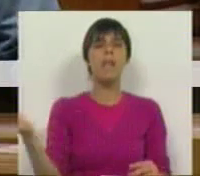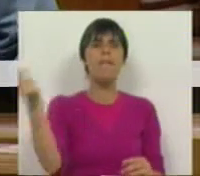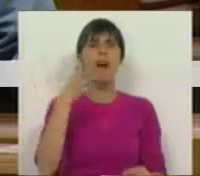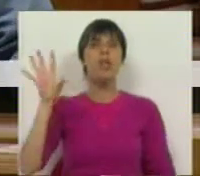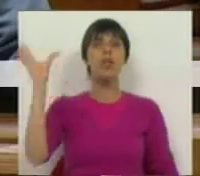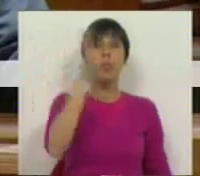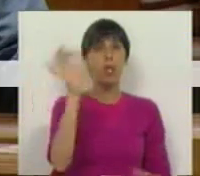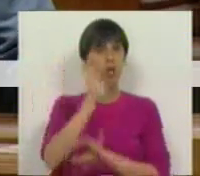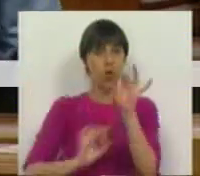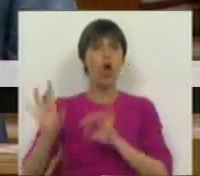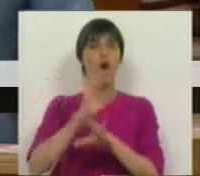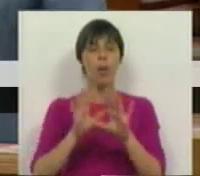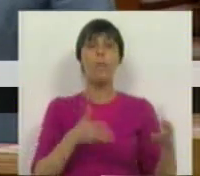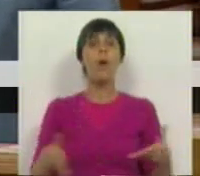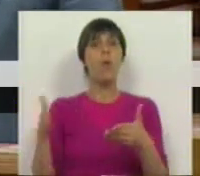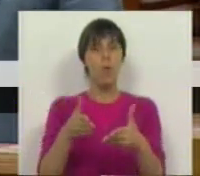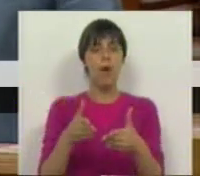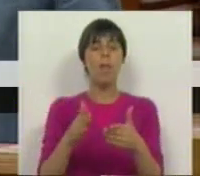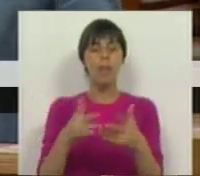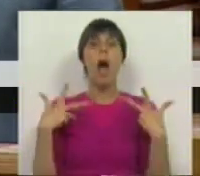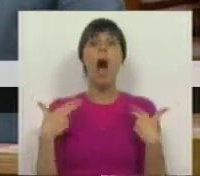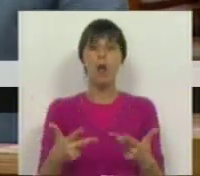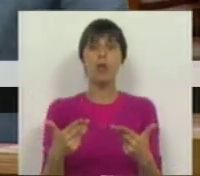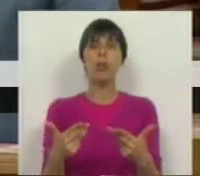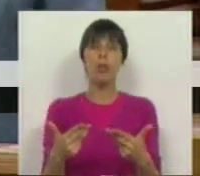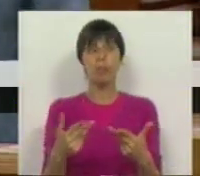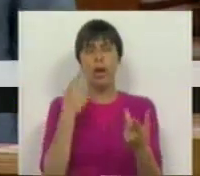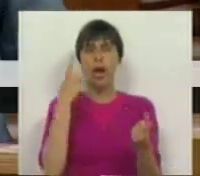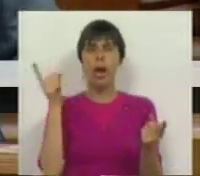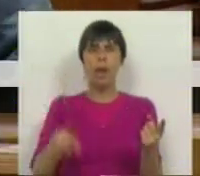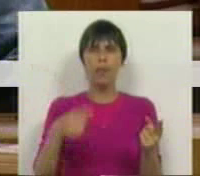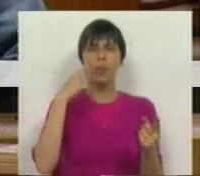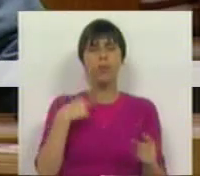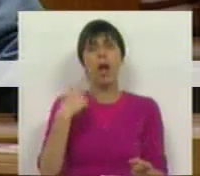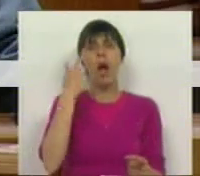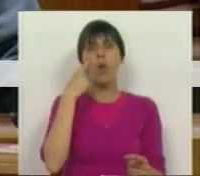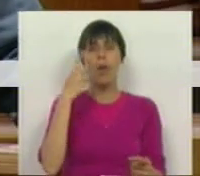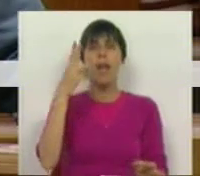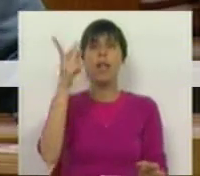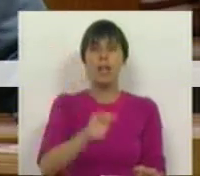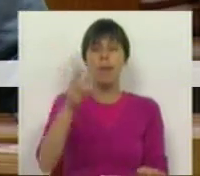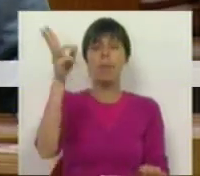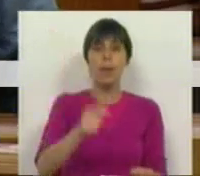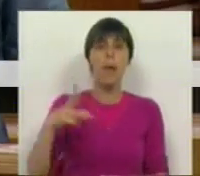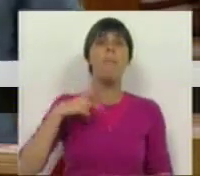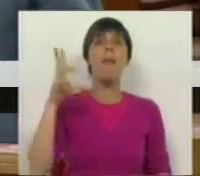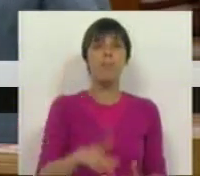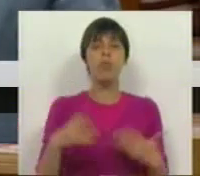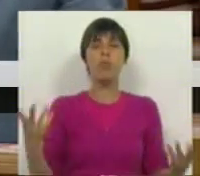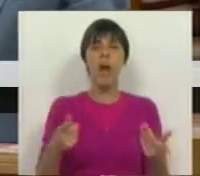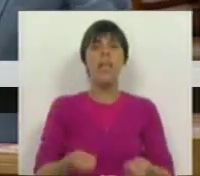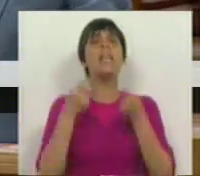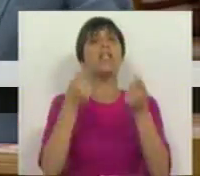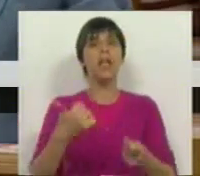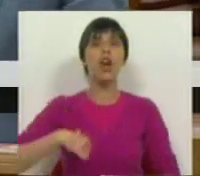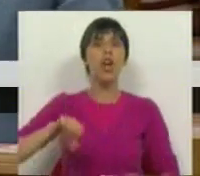vários países europeus que o caminho será o da austeridade. Repetiu, como já conhecemos, de 3 em 3 meses para Portugal,